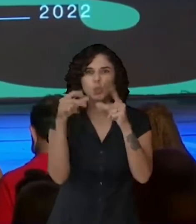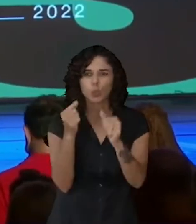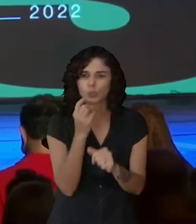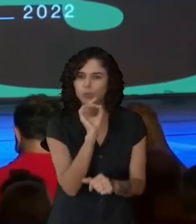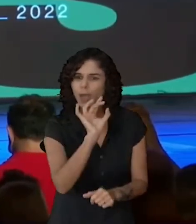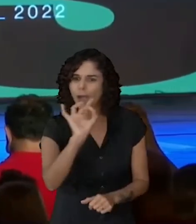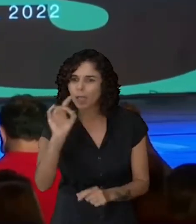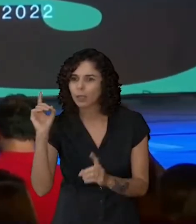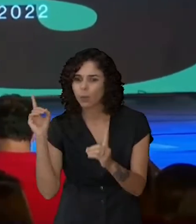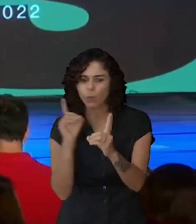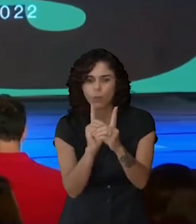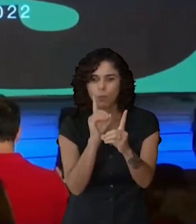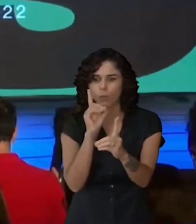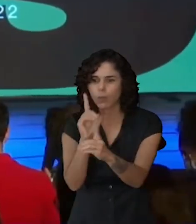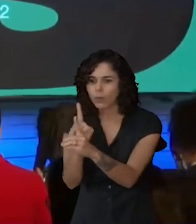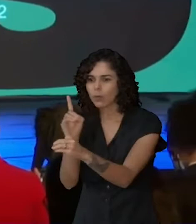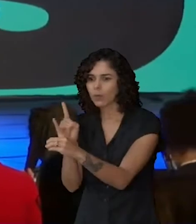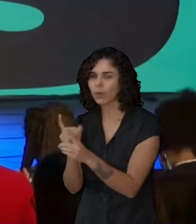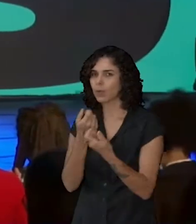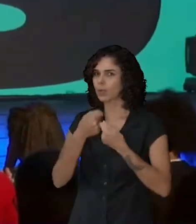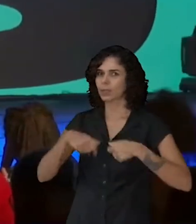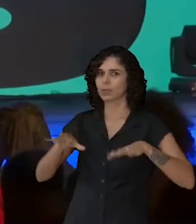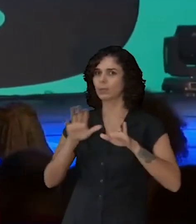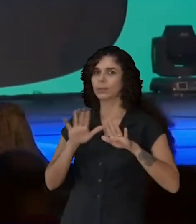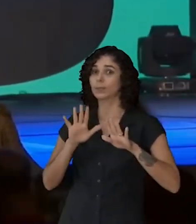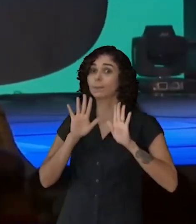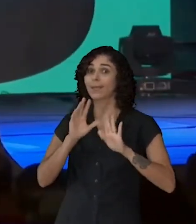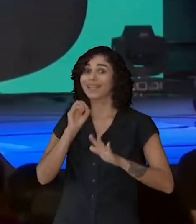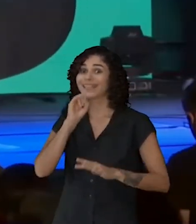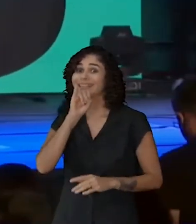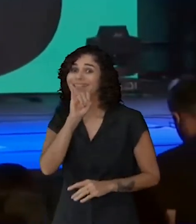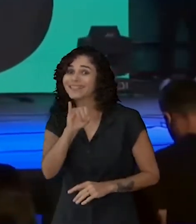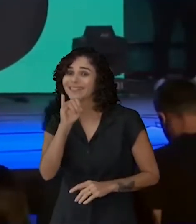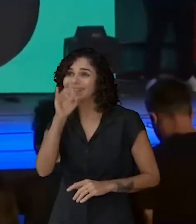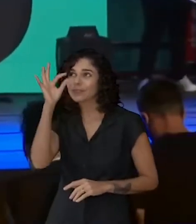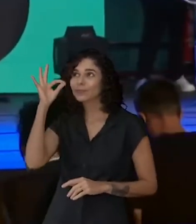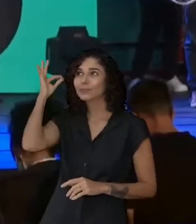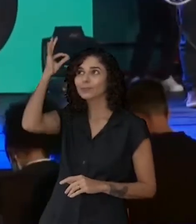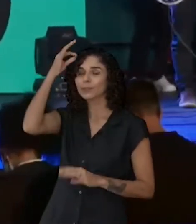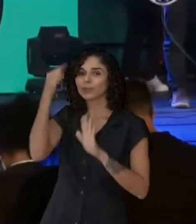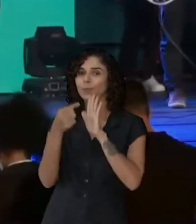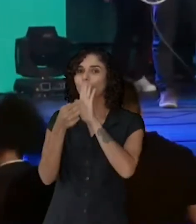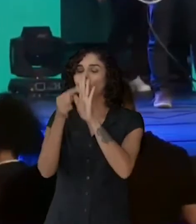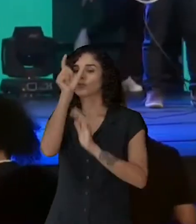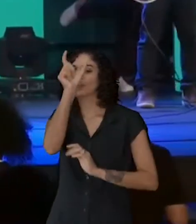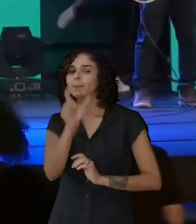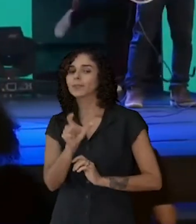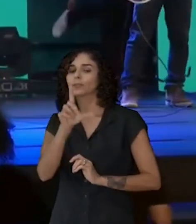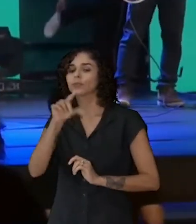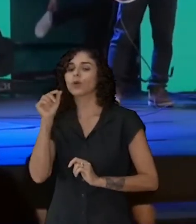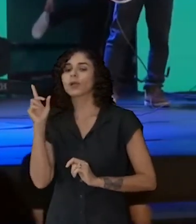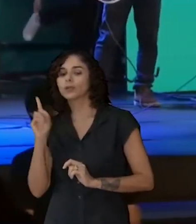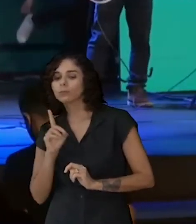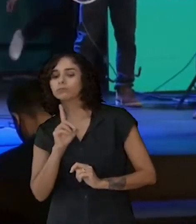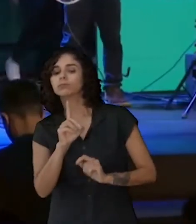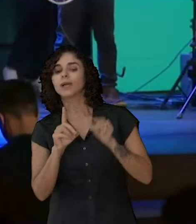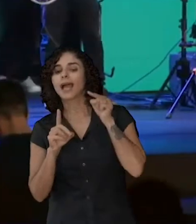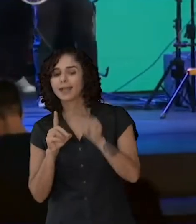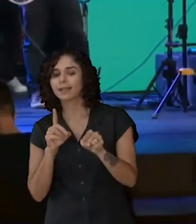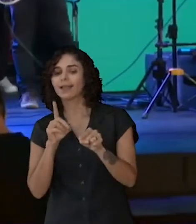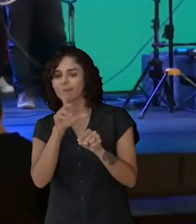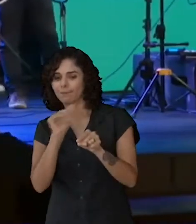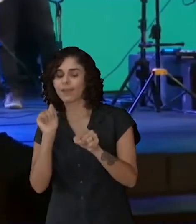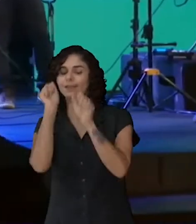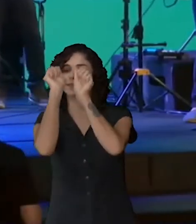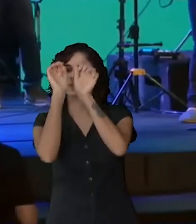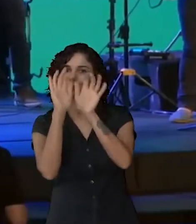vai destacar alguns. Você vai lá e faz o seu trabalho, porque não é seu papel decidir, é papel do Espírito. E nós